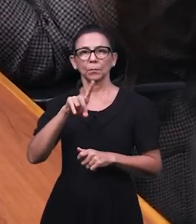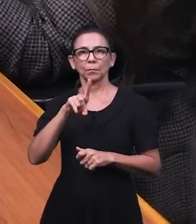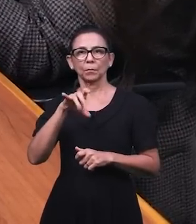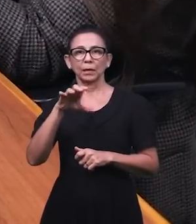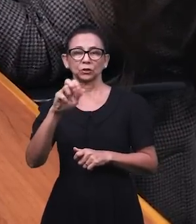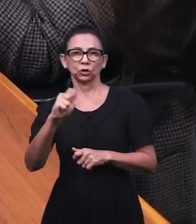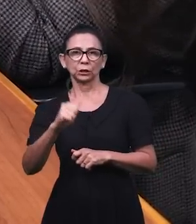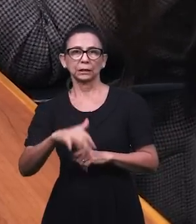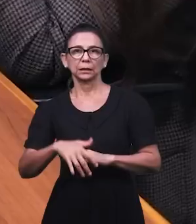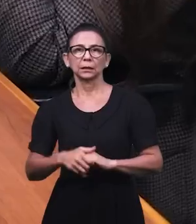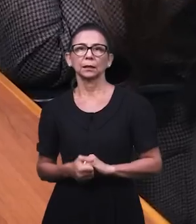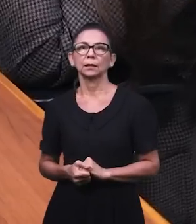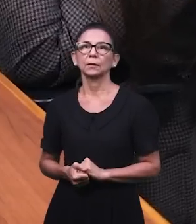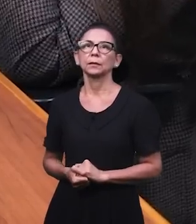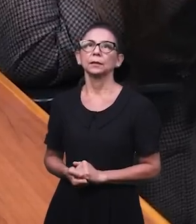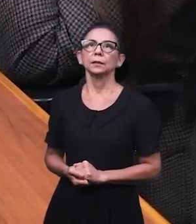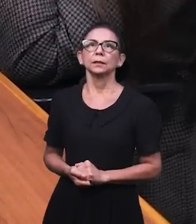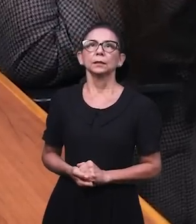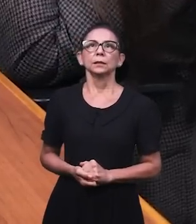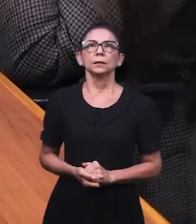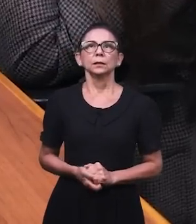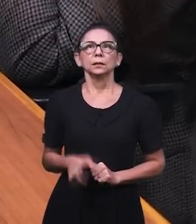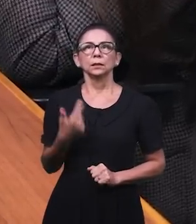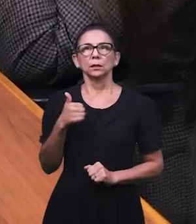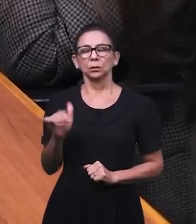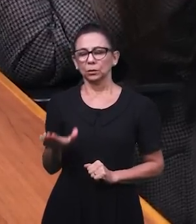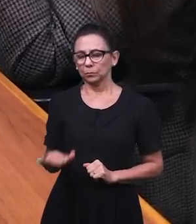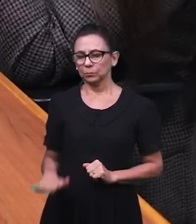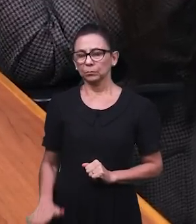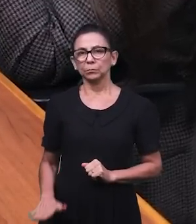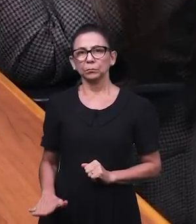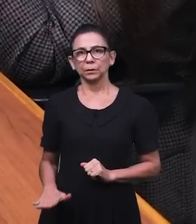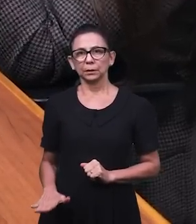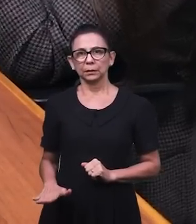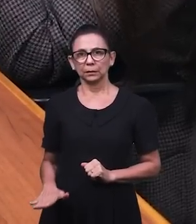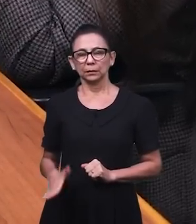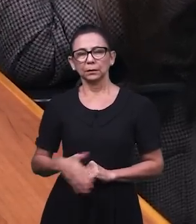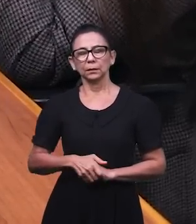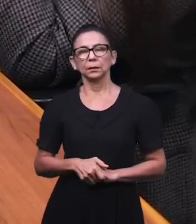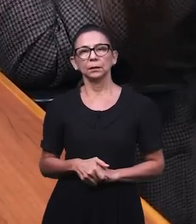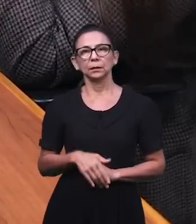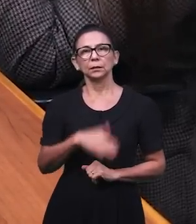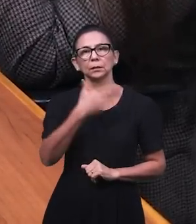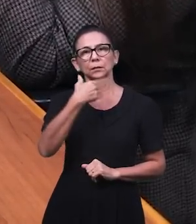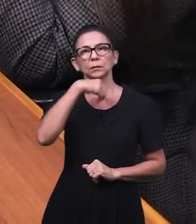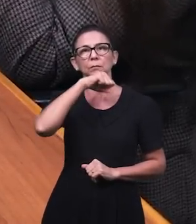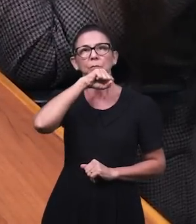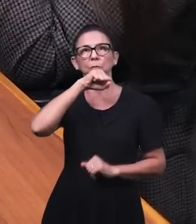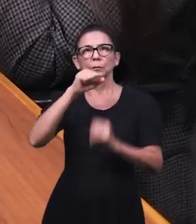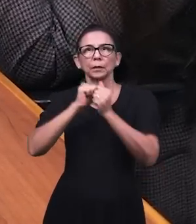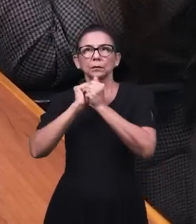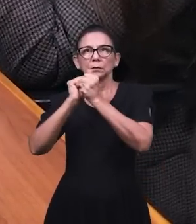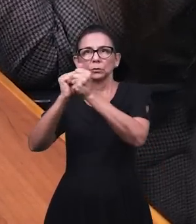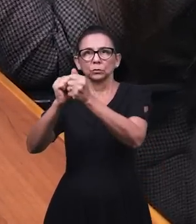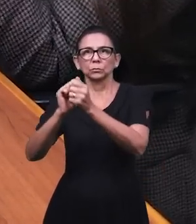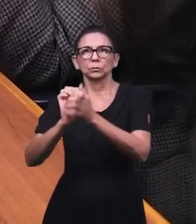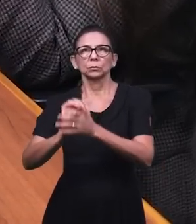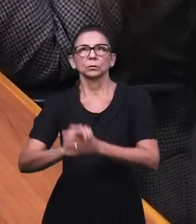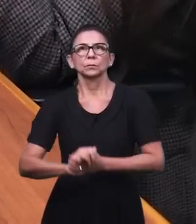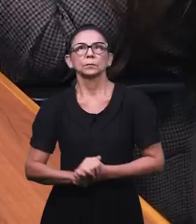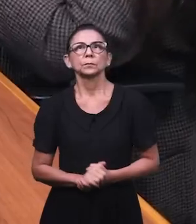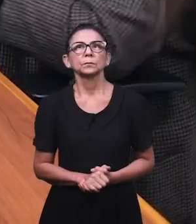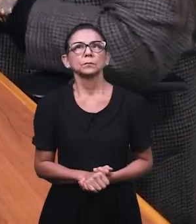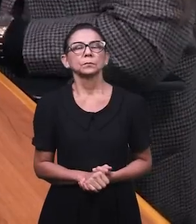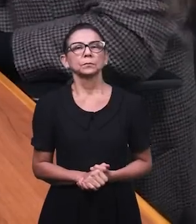pastor. E eu falo que eu cresci na BR, porque desde pequenininha, meu pai sempre assumiu a igreja muito longe. Então, meus finais de